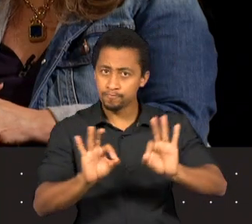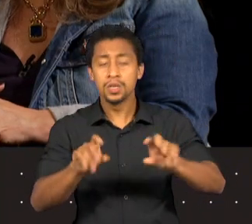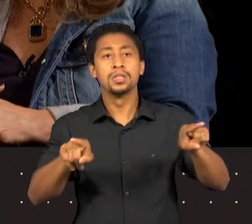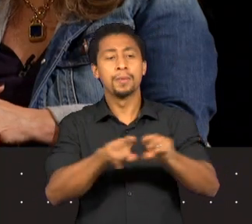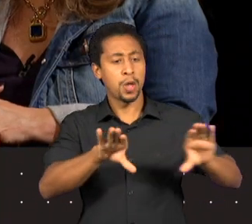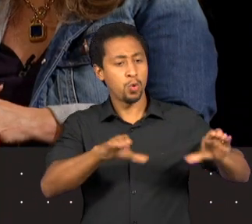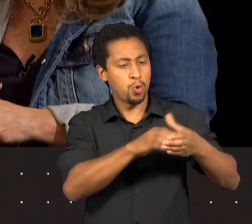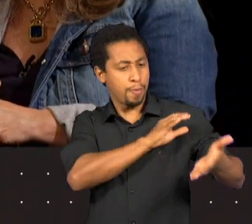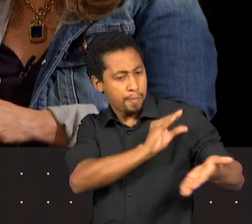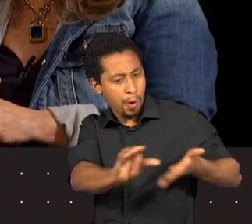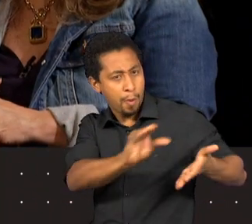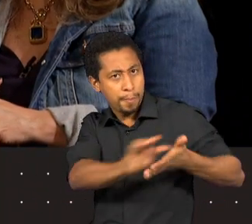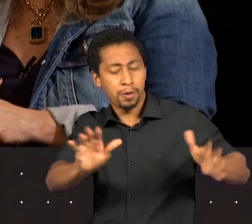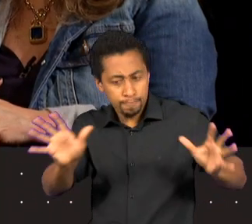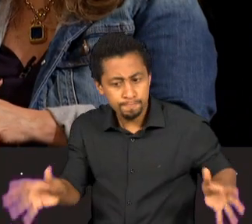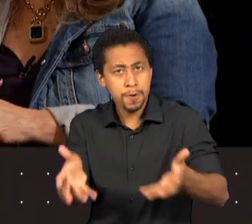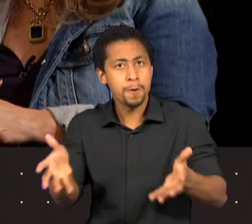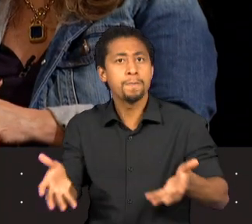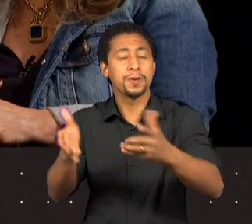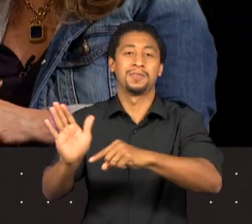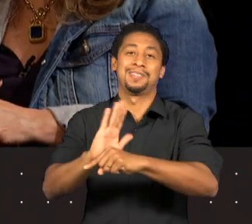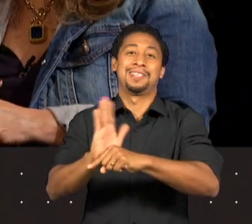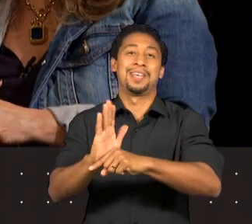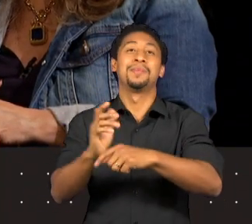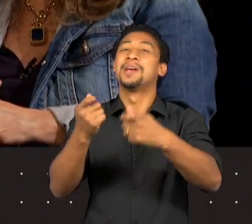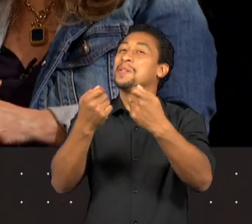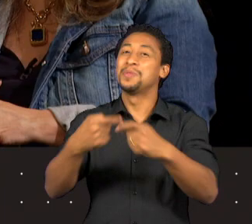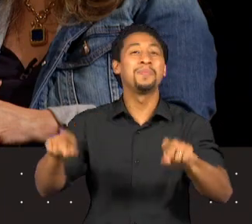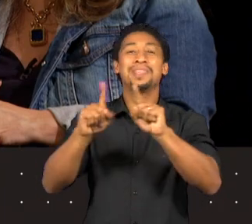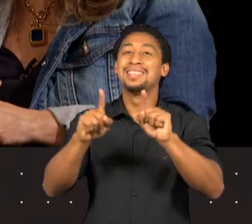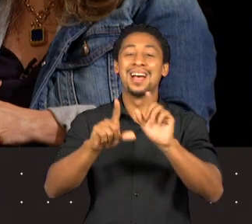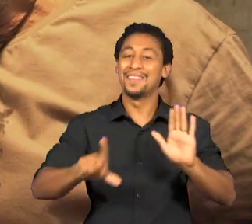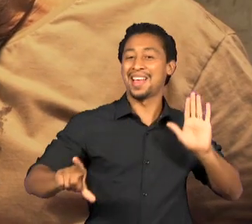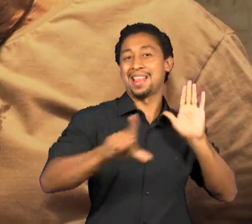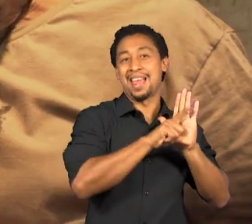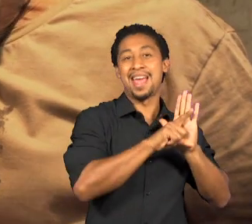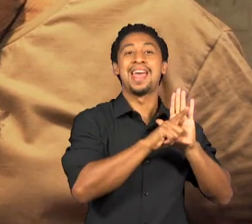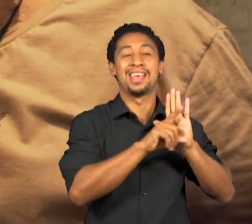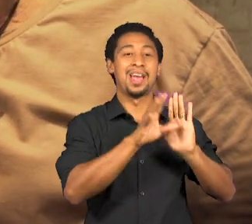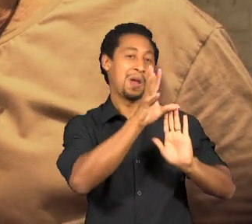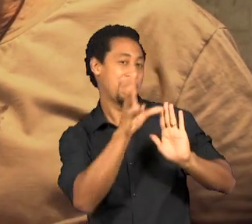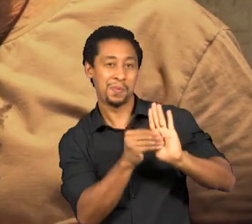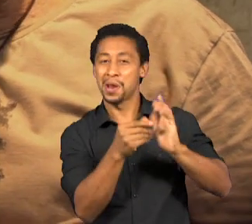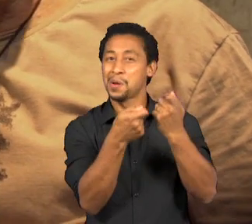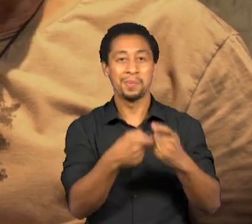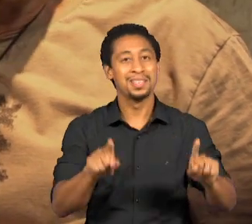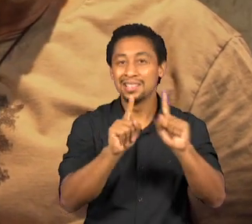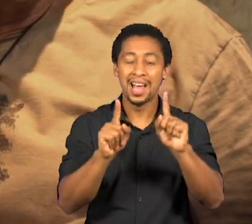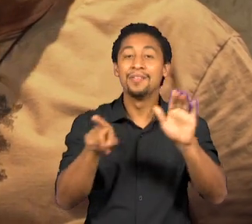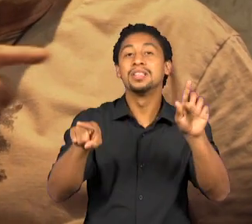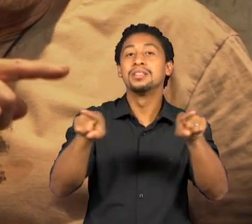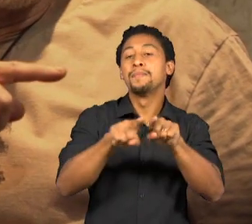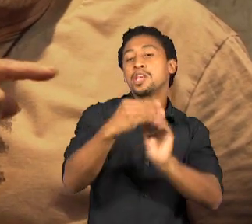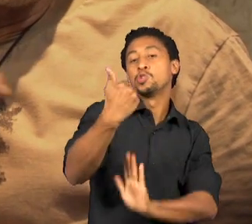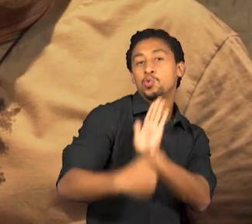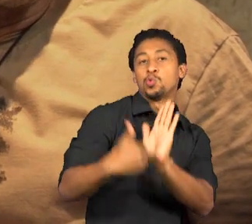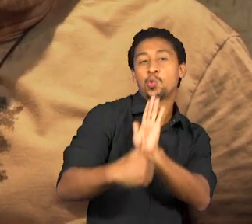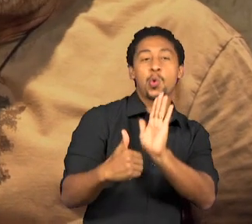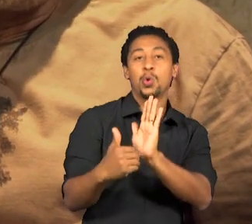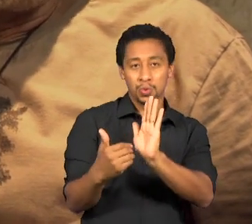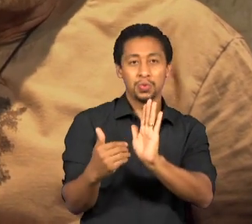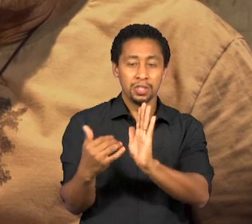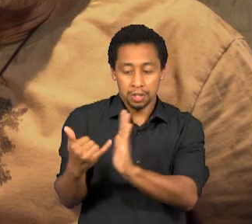apostavam no trabalho de cineastas sem a necessidade de incentivo fiscal. Apesar das importantes premiações que o cinema